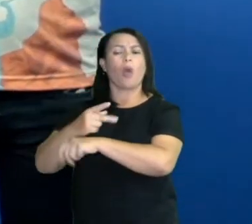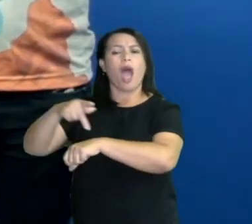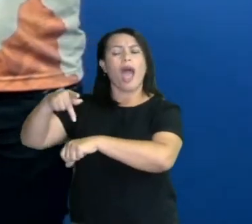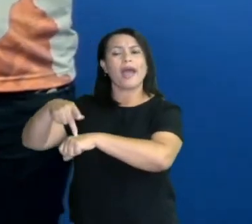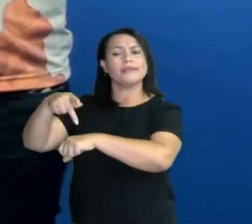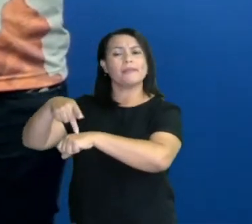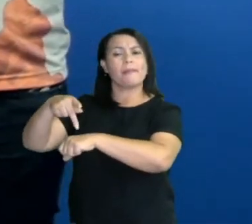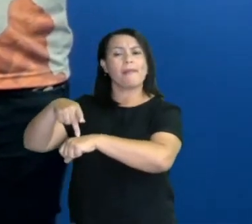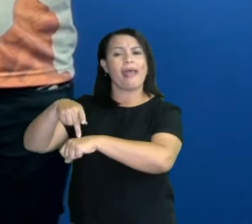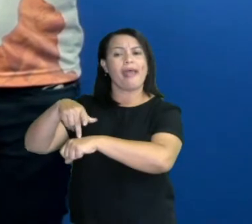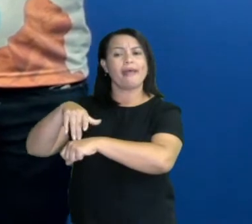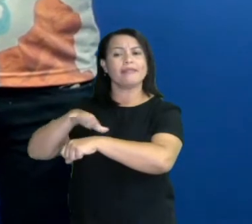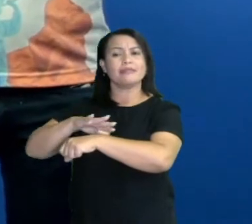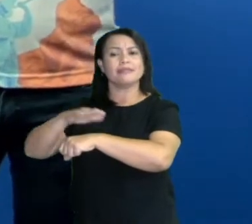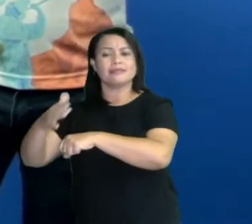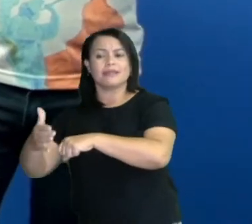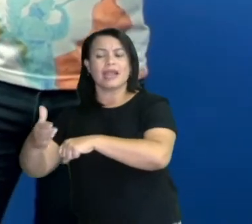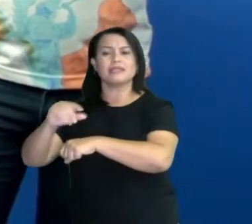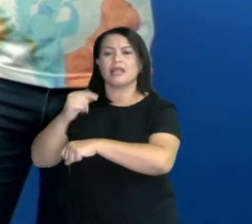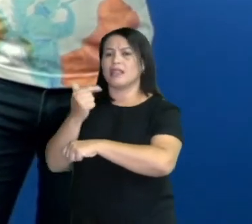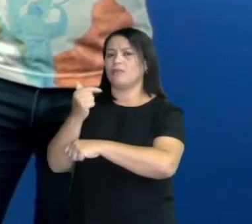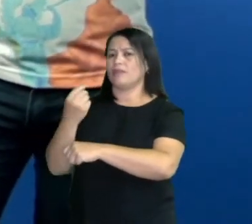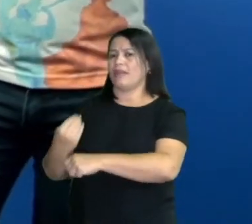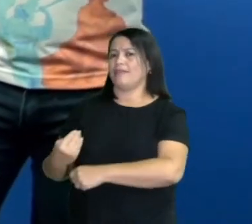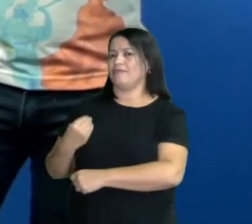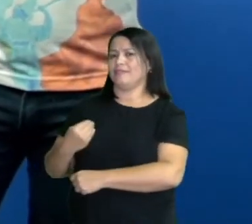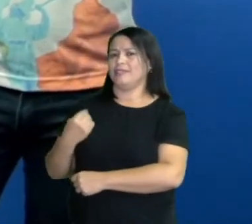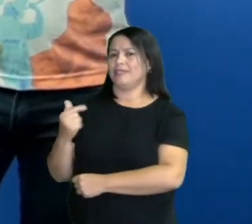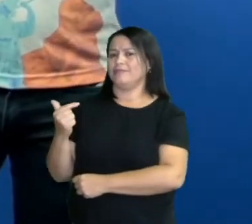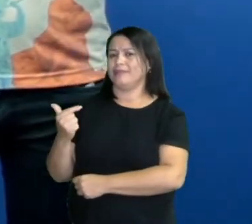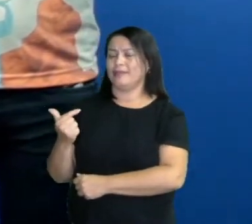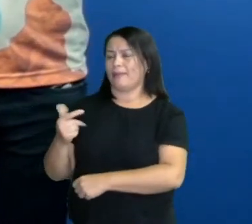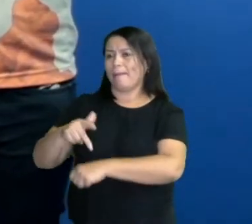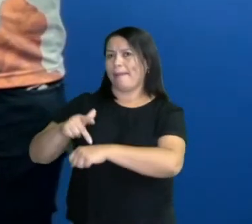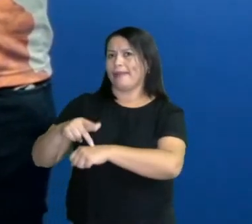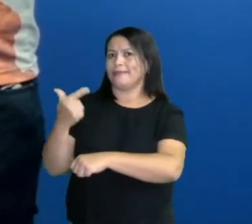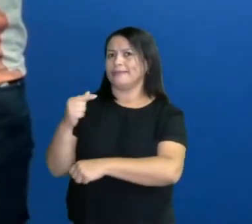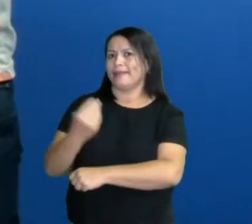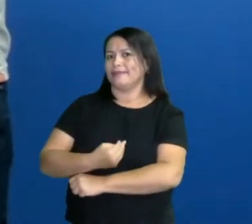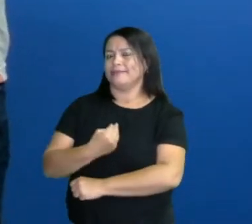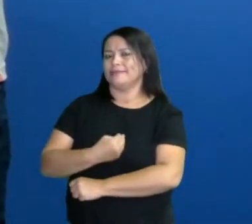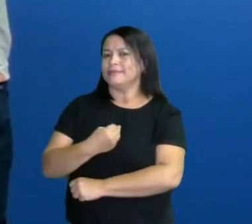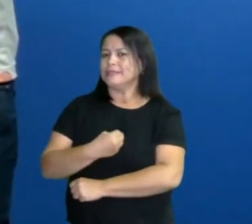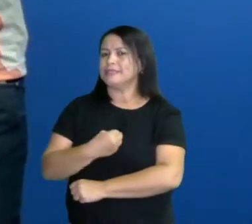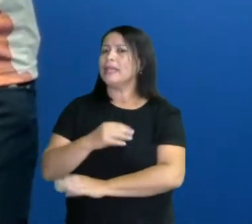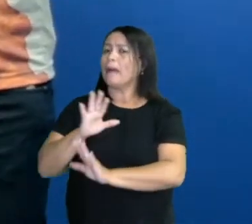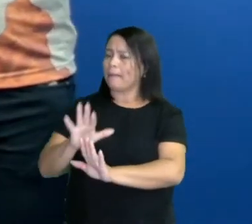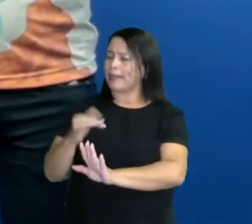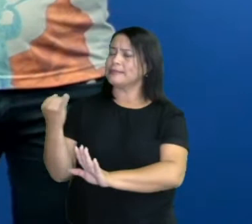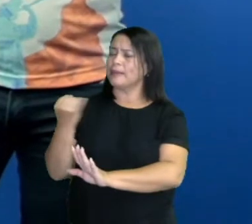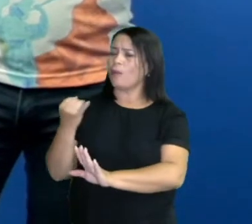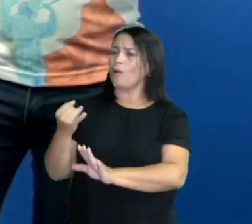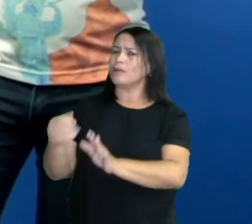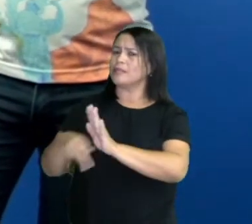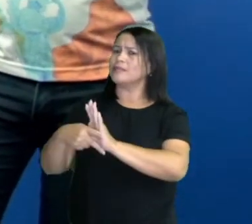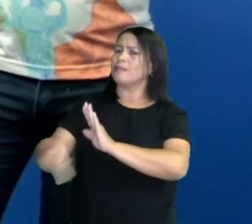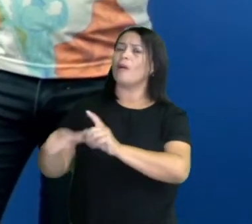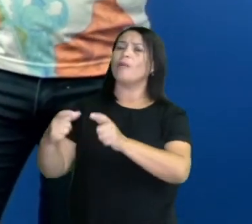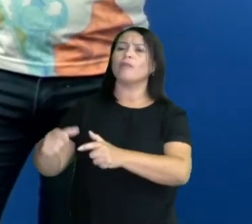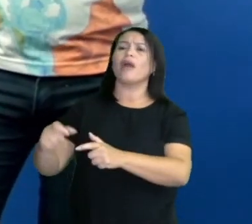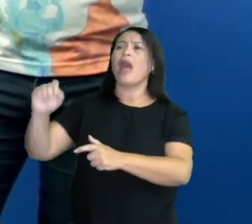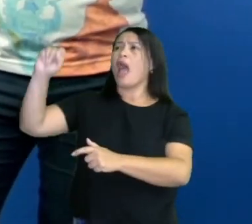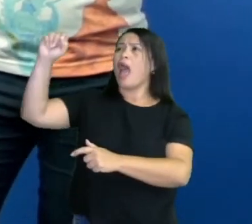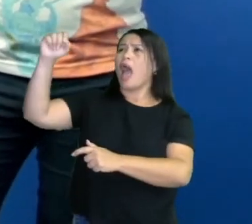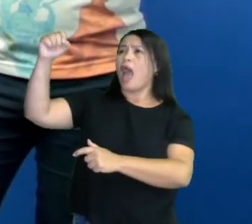rochas, são fatores que não possuem vida. Uma pedra não tem vida, mas ela é importante para aquele local. A luz não